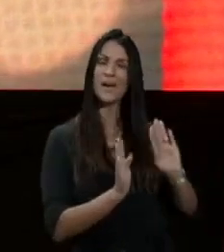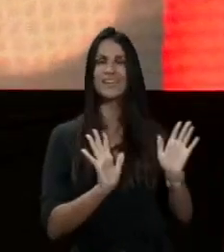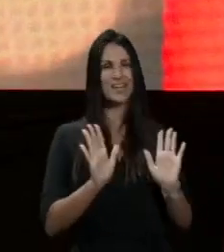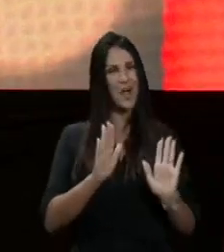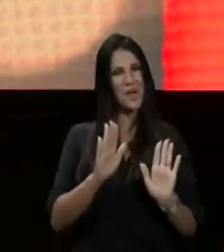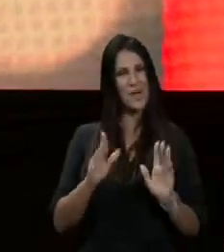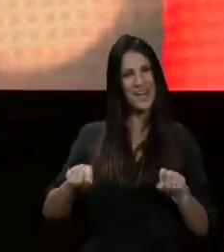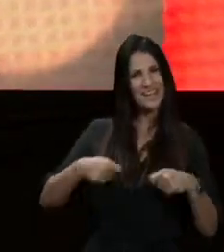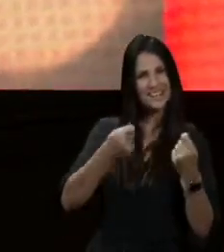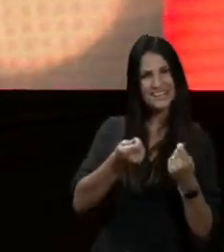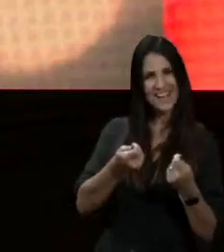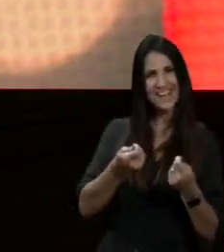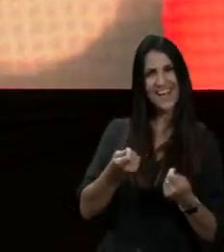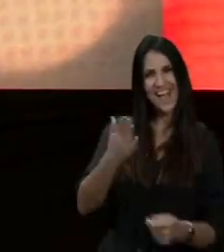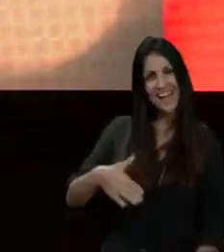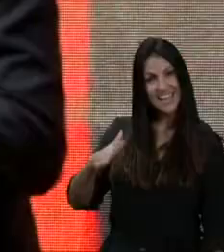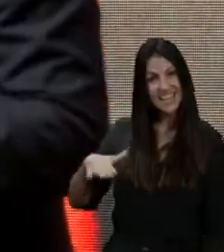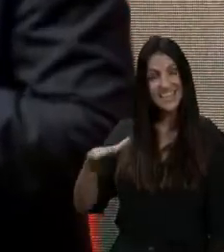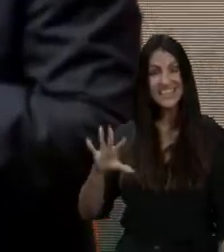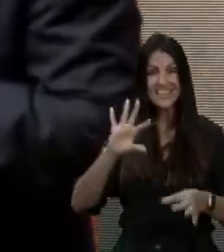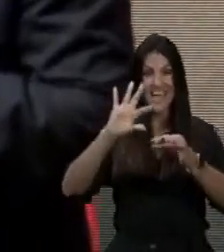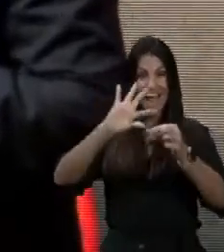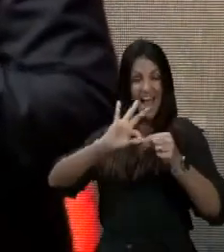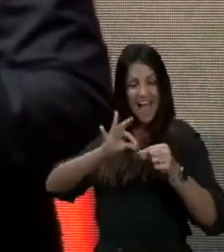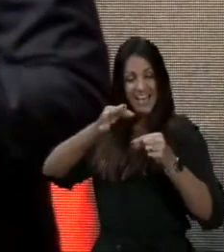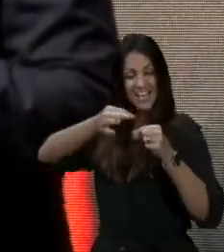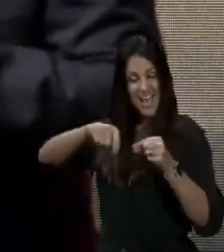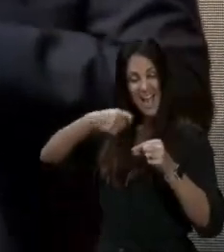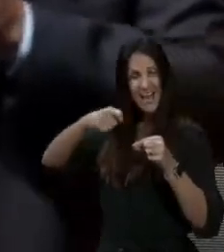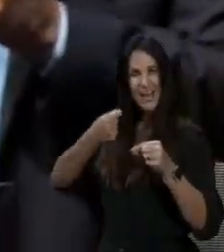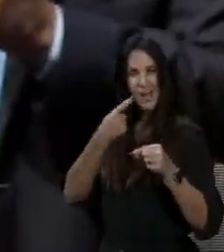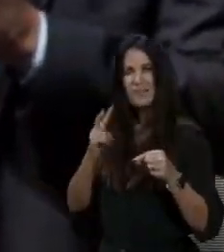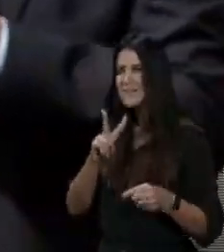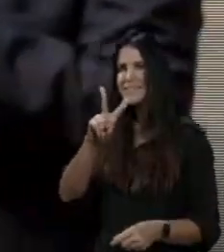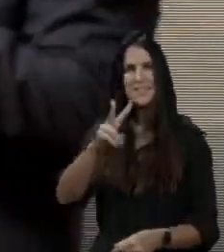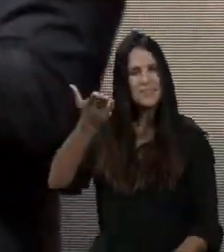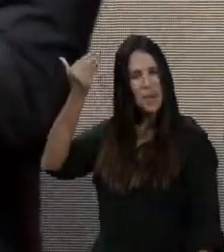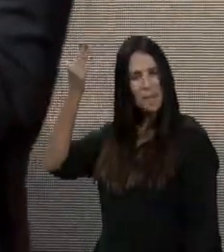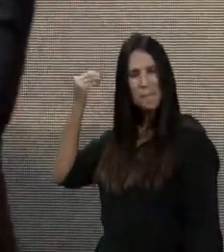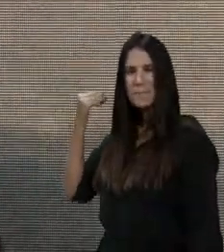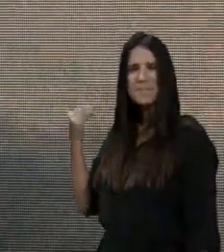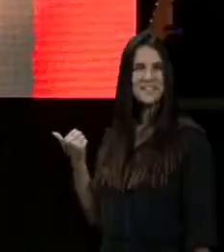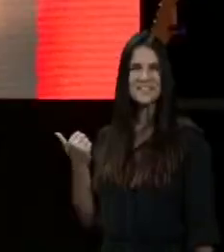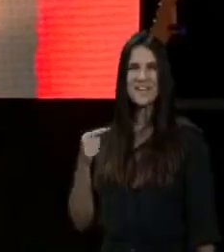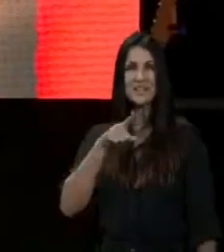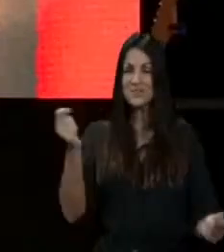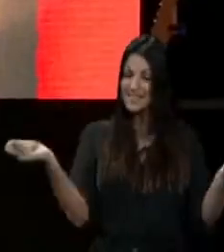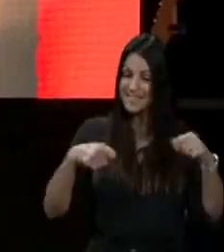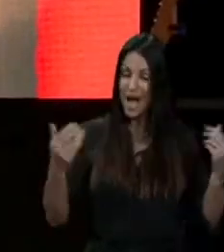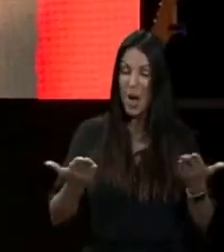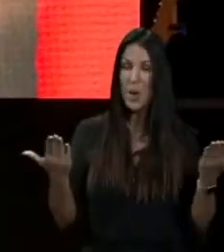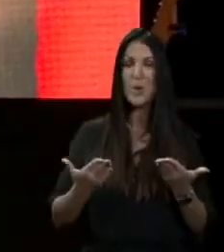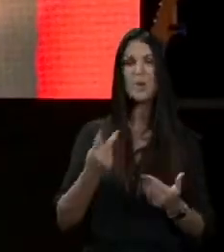Danoninho que tu vê na televisão que eu era pequeno Teu pai não queria comprar para você o que você não teve você dá para o teu filho sim ou não